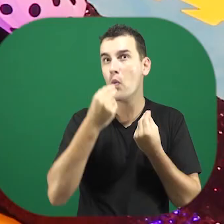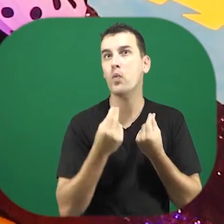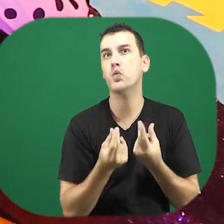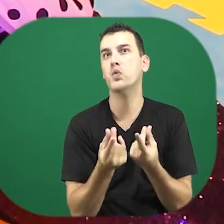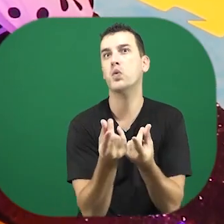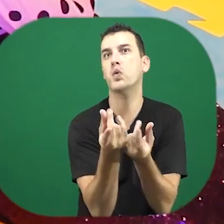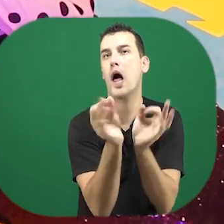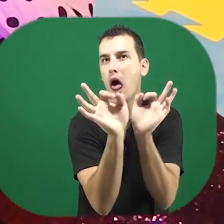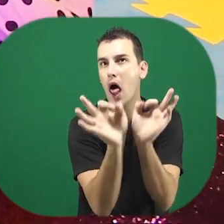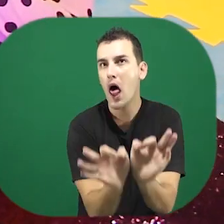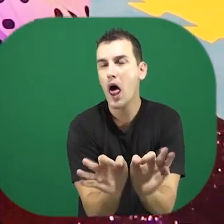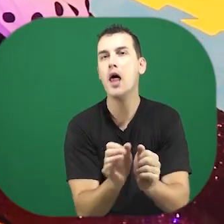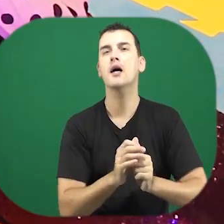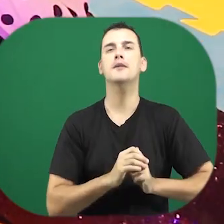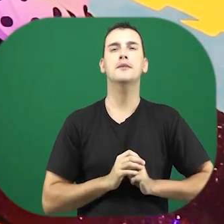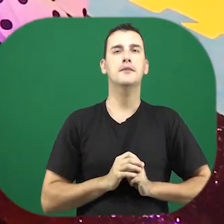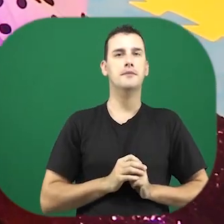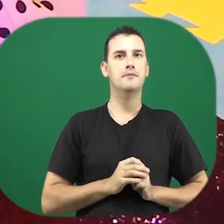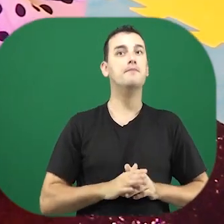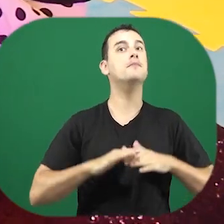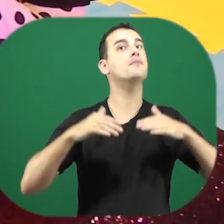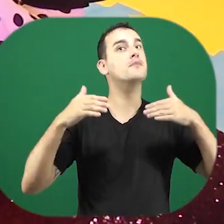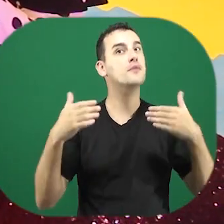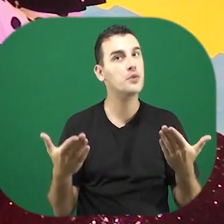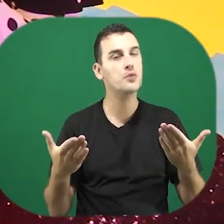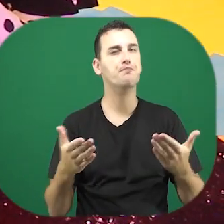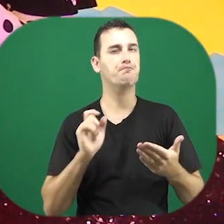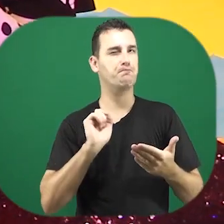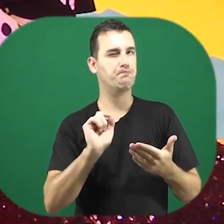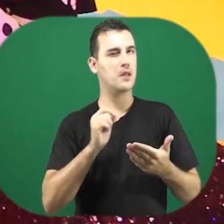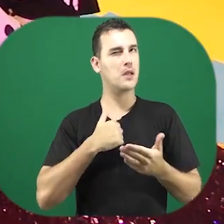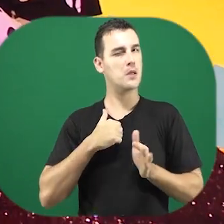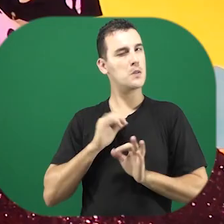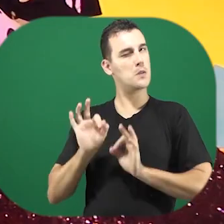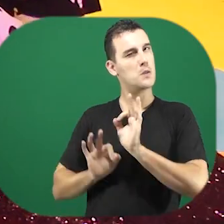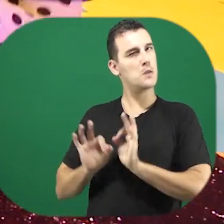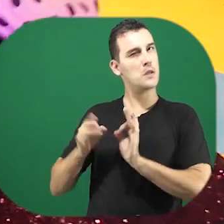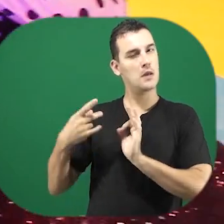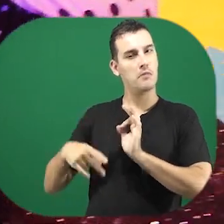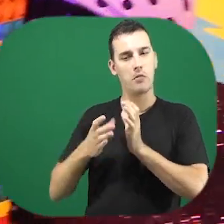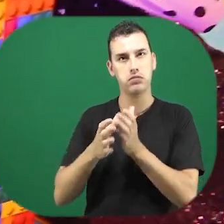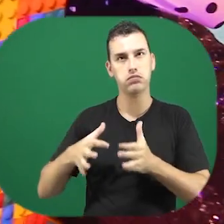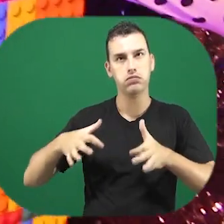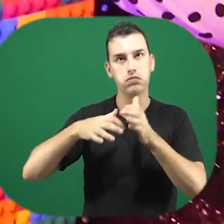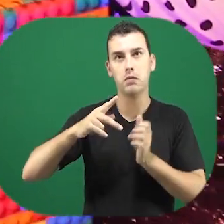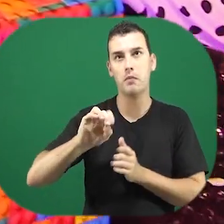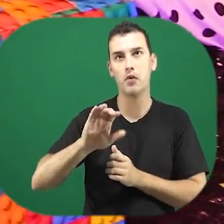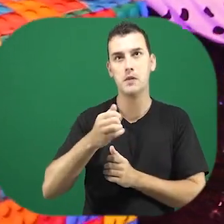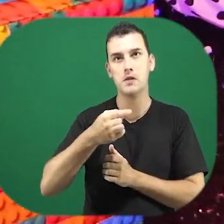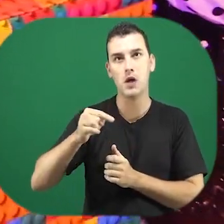eterna? Sim. Então eu vou preparar uma poção mágica que